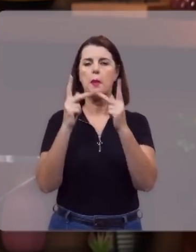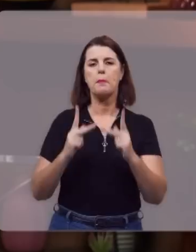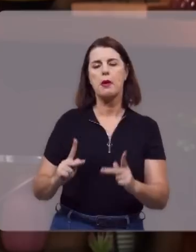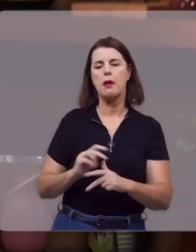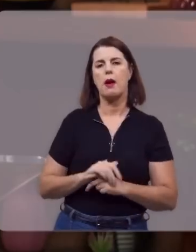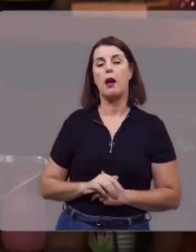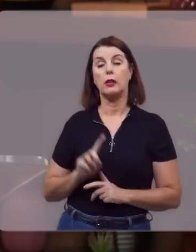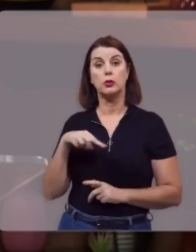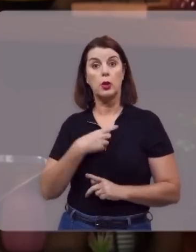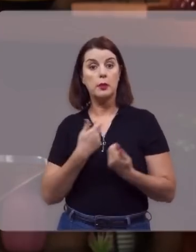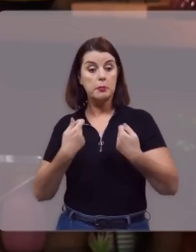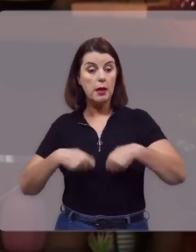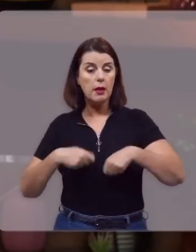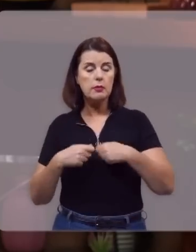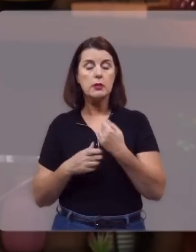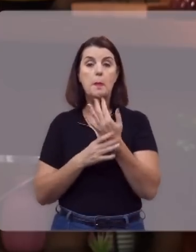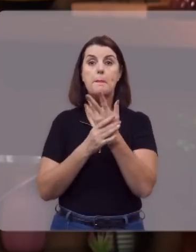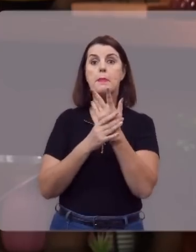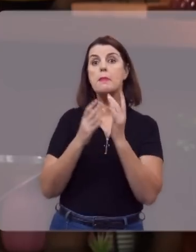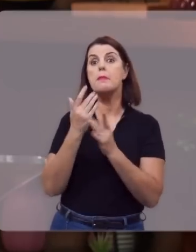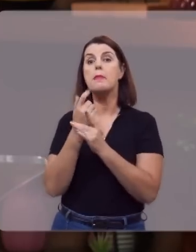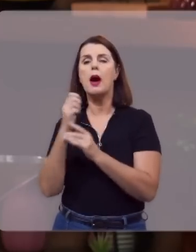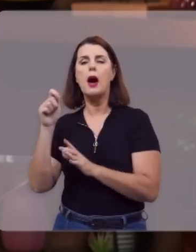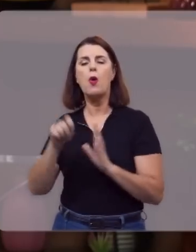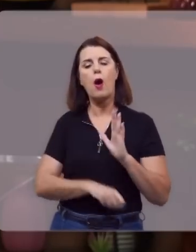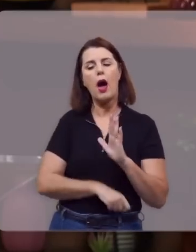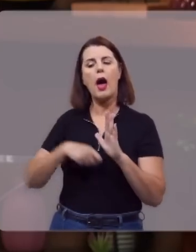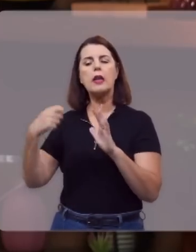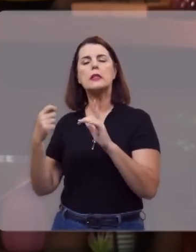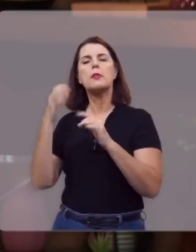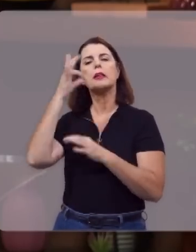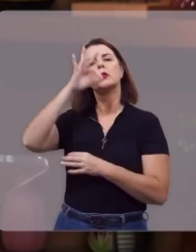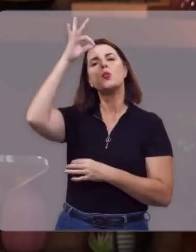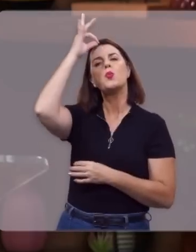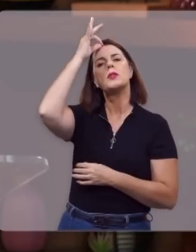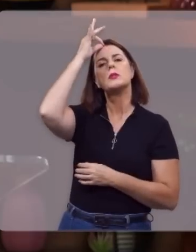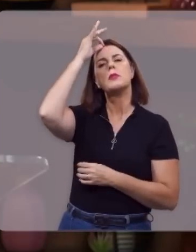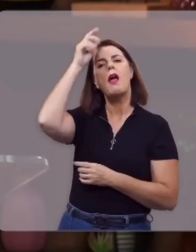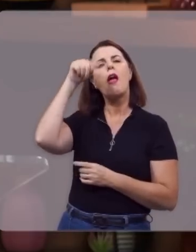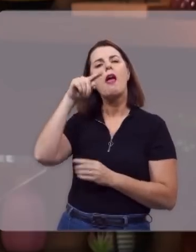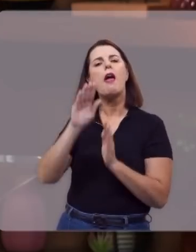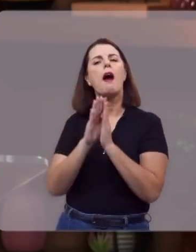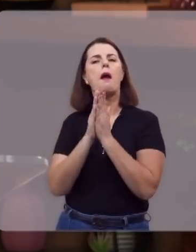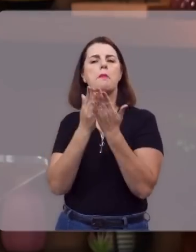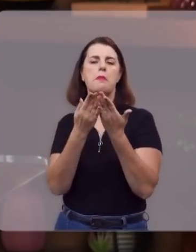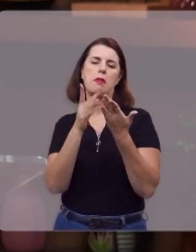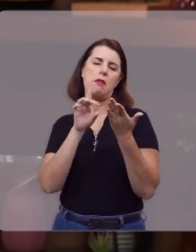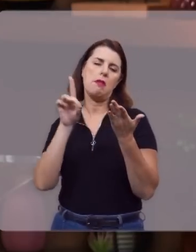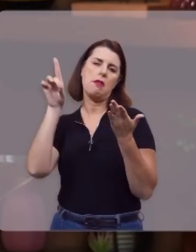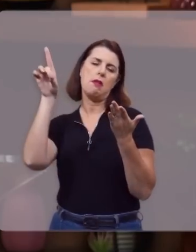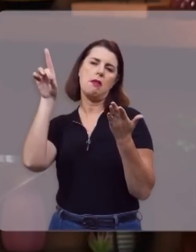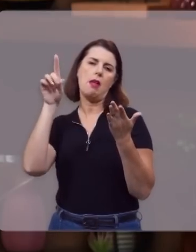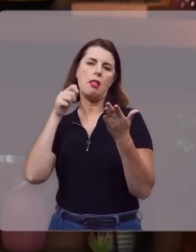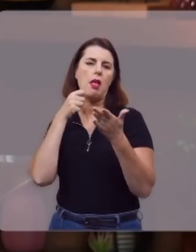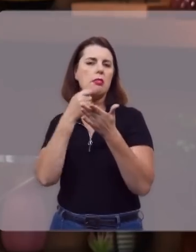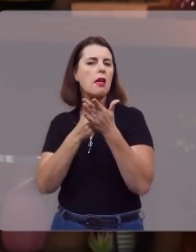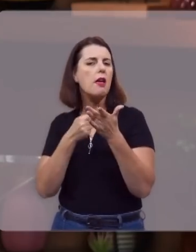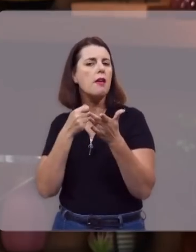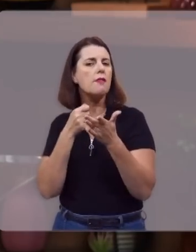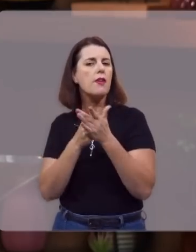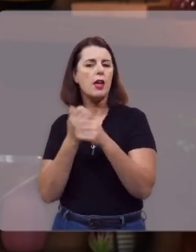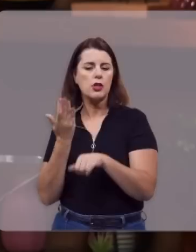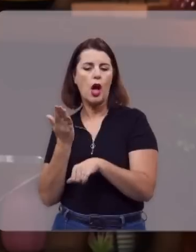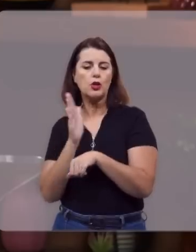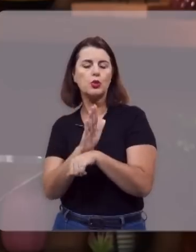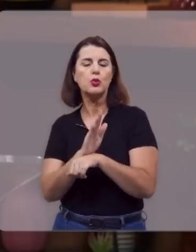Paz, precisamos em nossa mão a espada do Espírito, essa espada que defende e